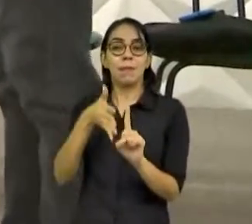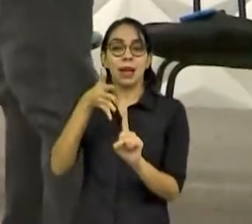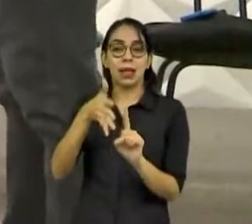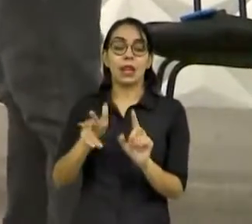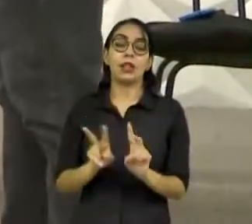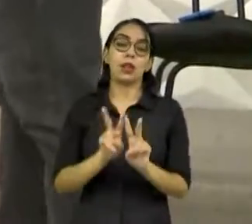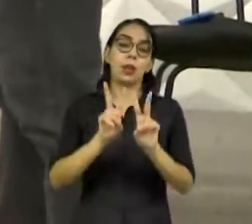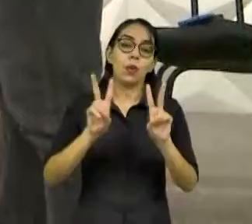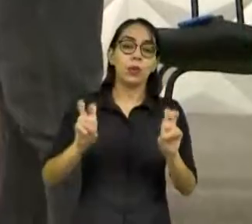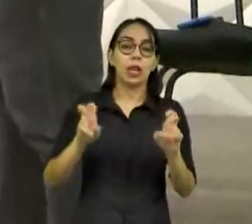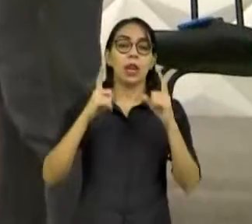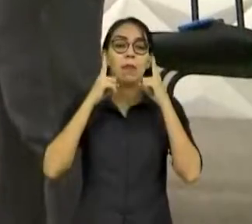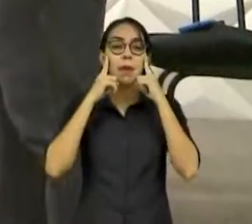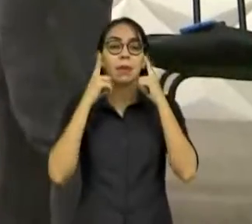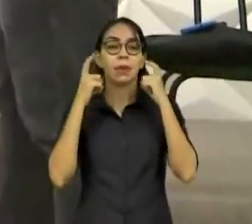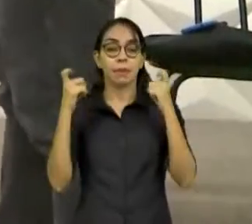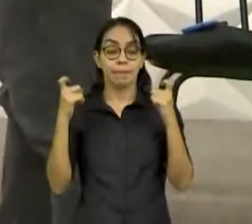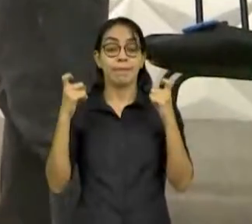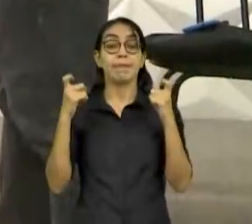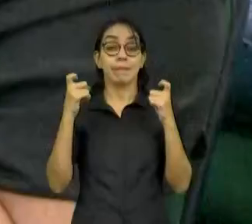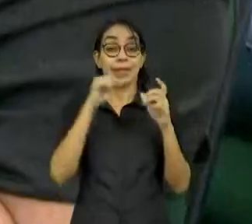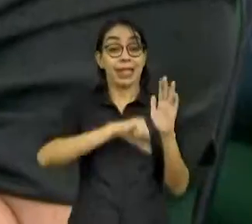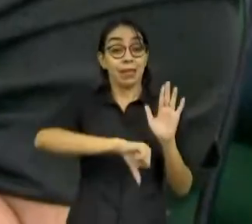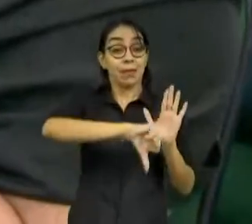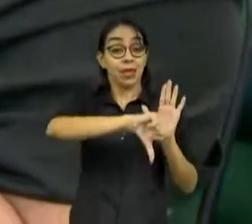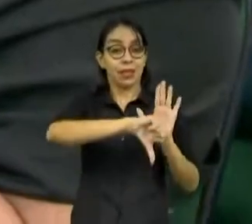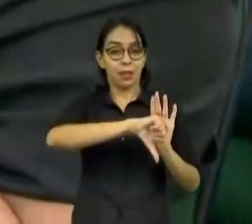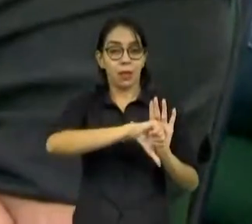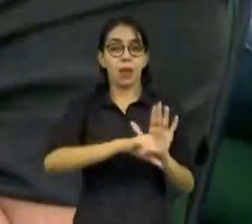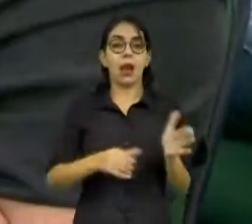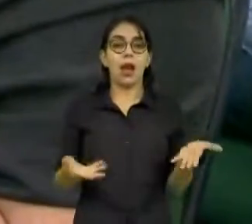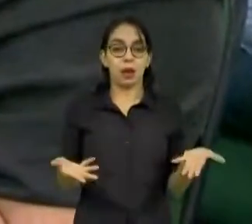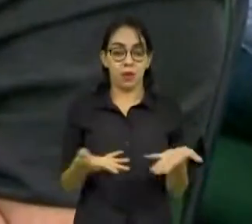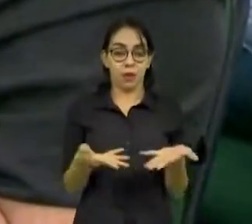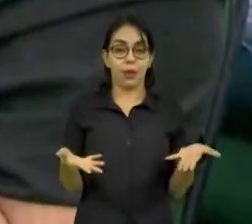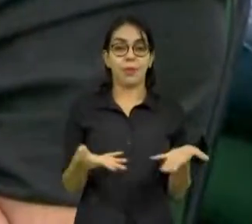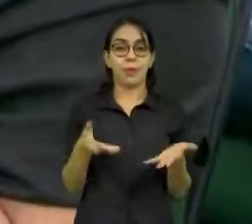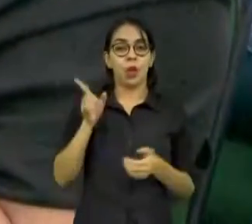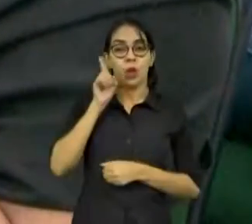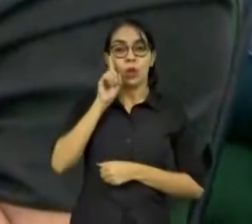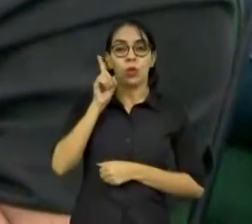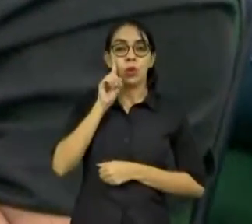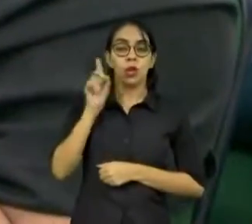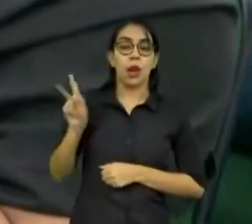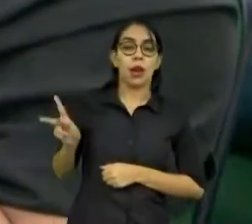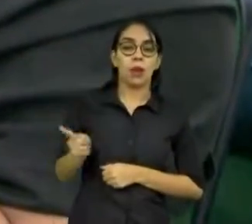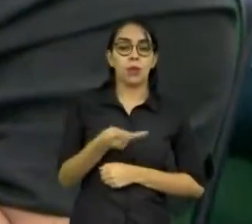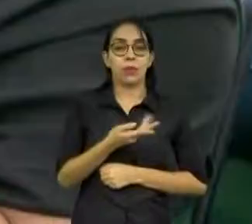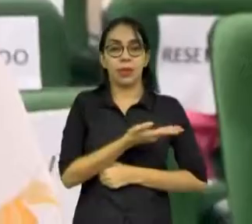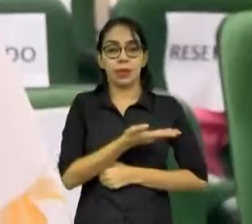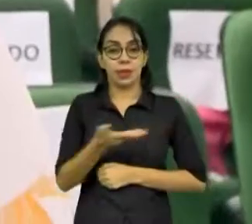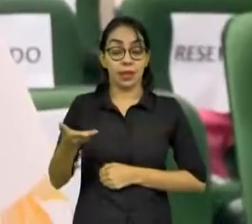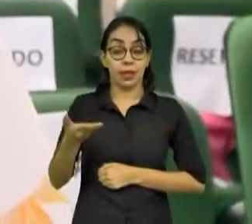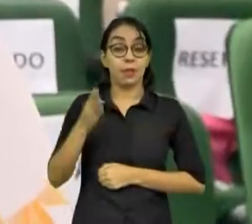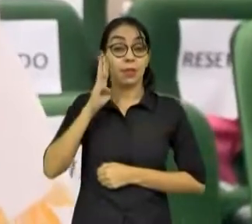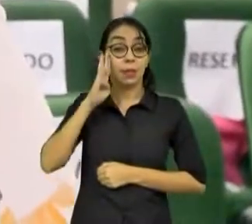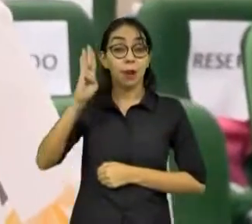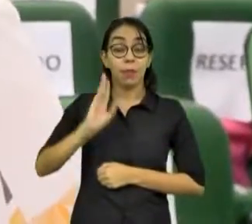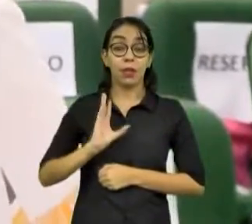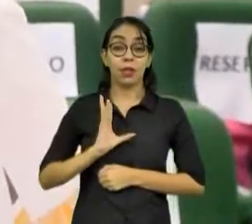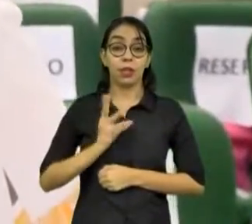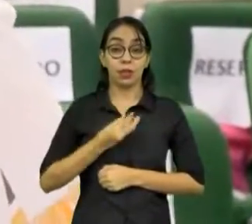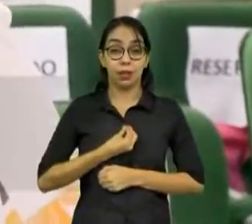da homofobia no Brasil. Uma difícil realidade enfrentada diariamente, principalmente para pessoas trans. É um momento